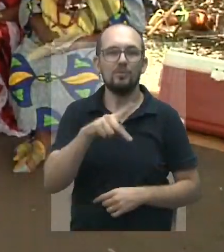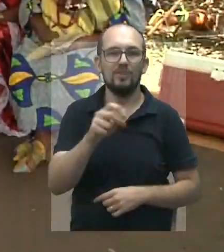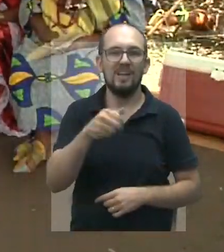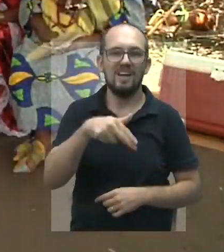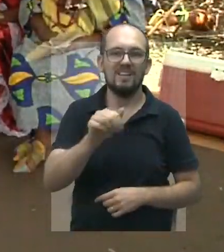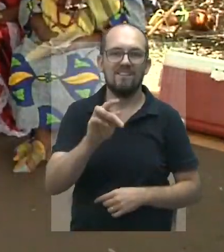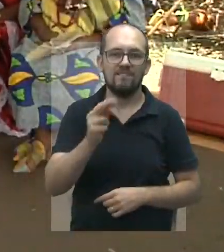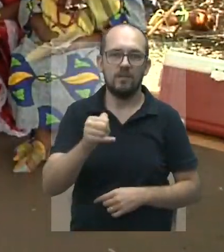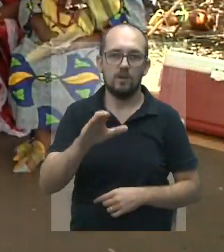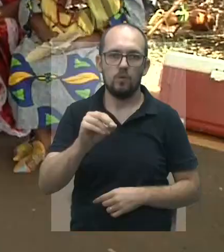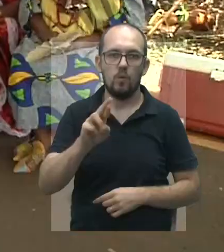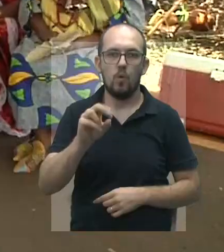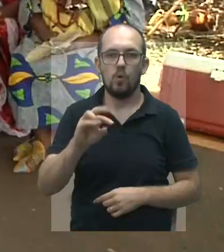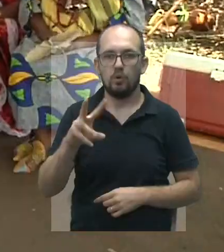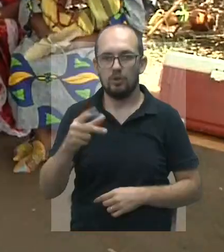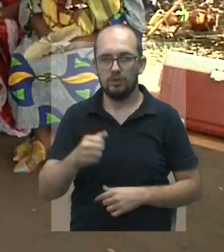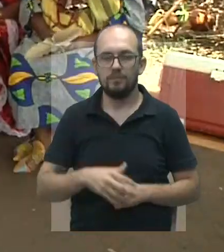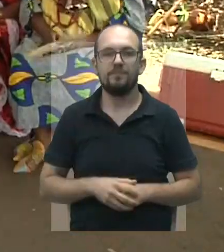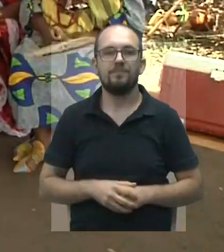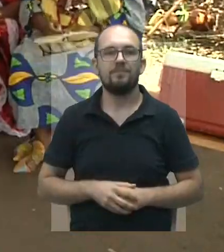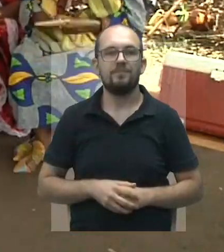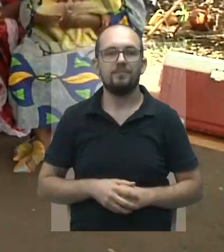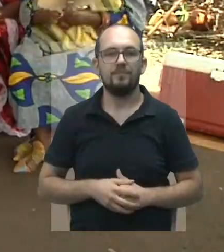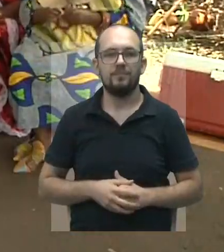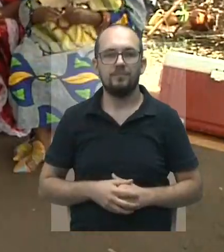Franco da Rocha Brando.